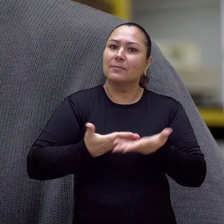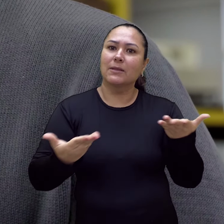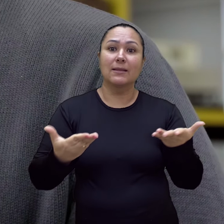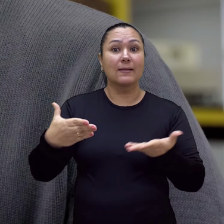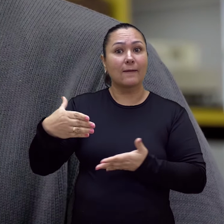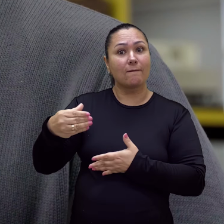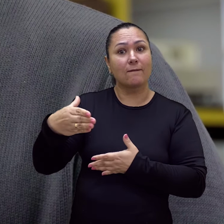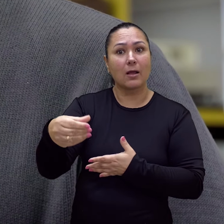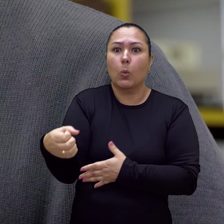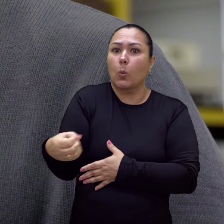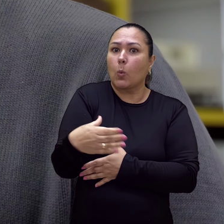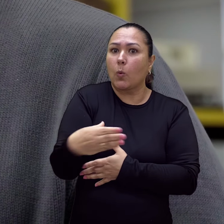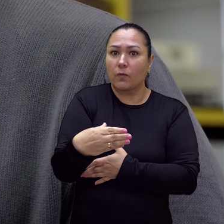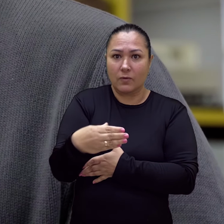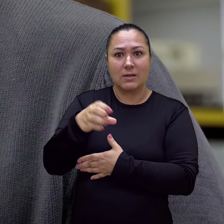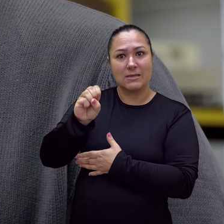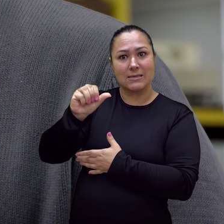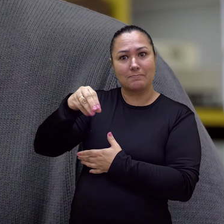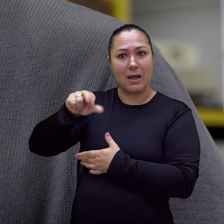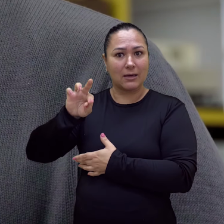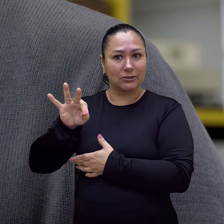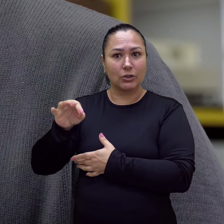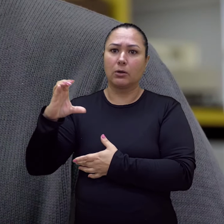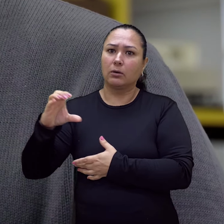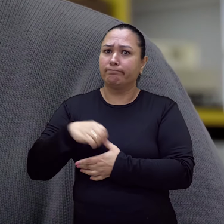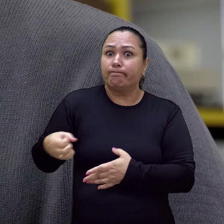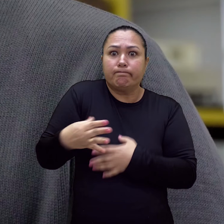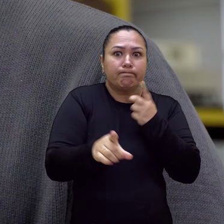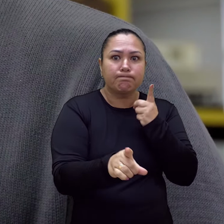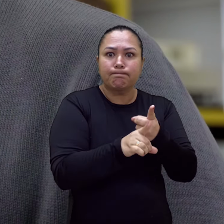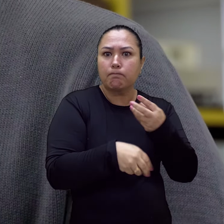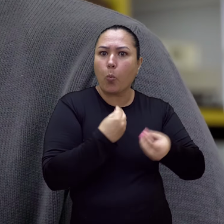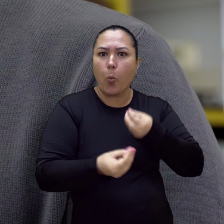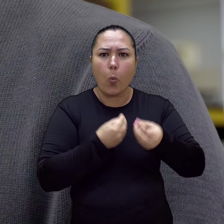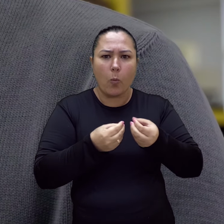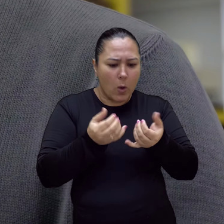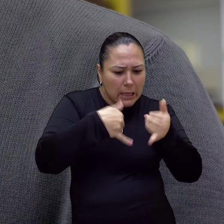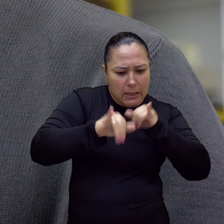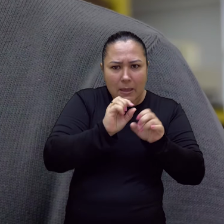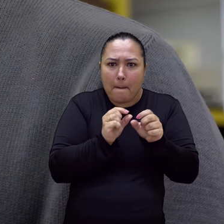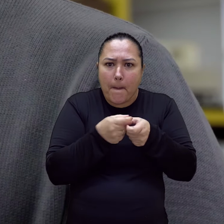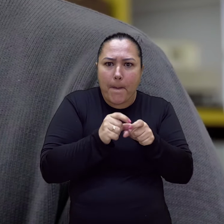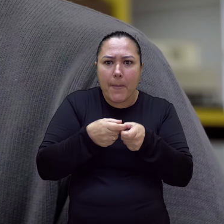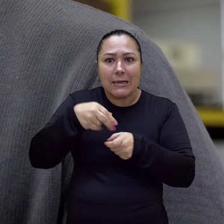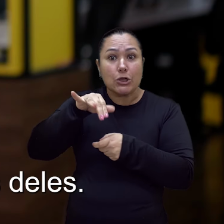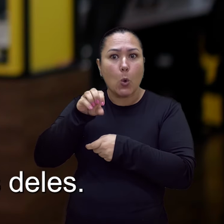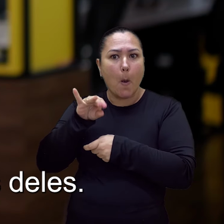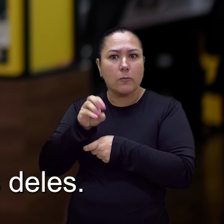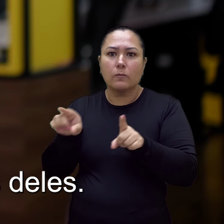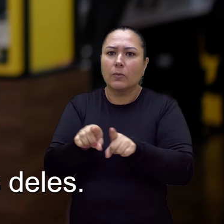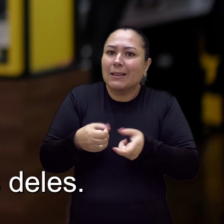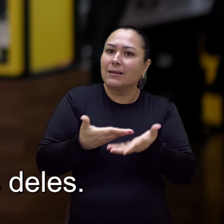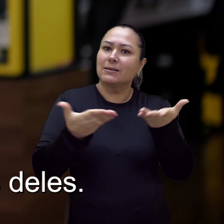da Fras-le Smart Composites, a descoberta de um método inédito para a produção de nanopartículas de nióbio e